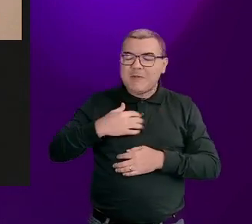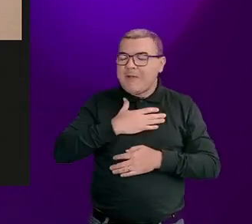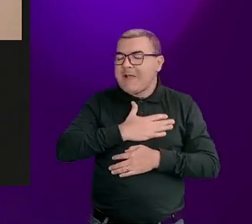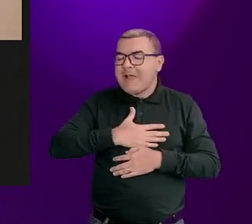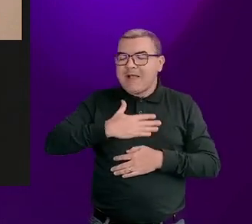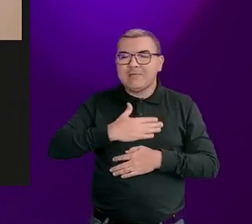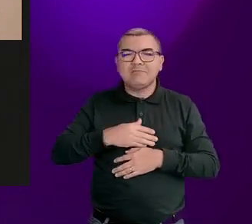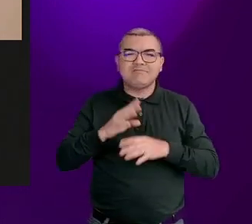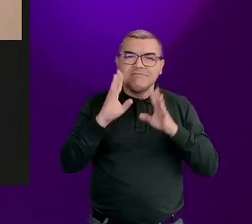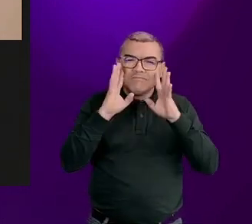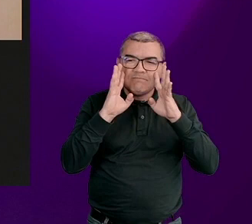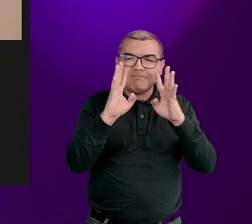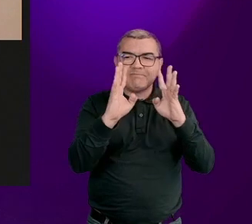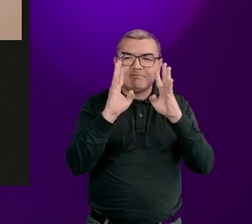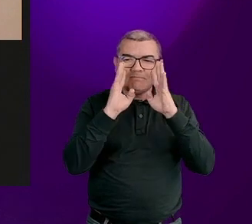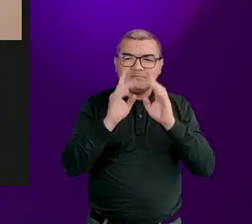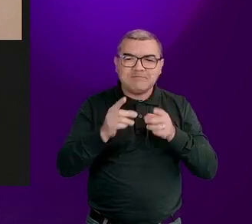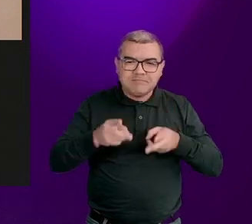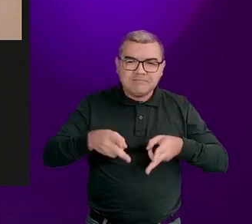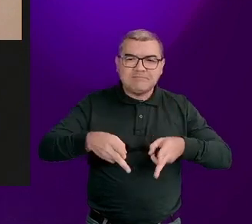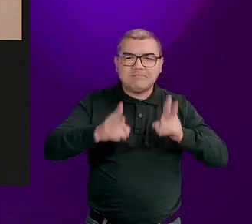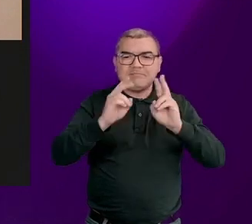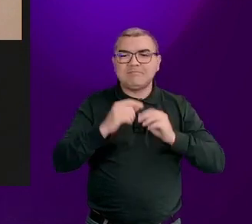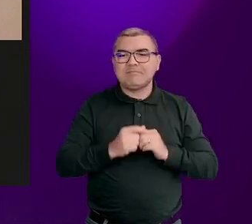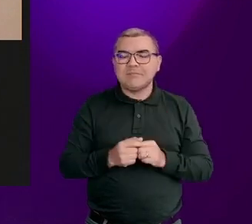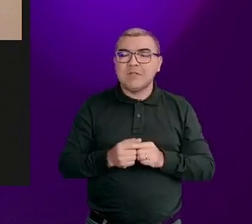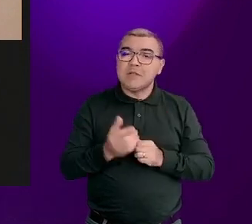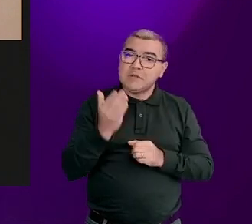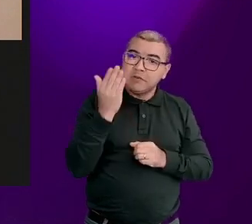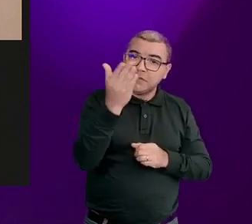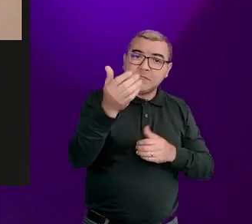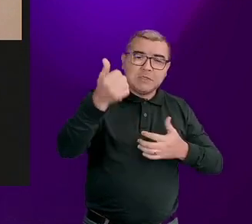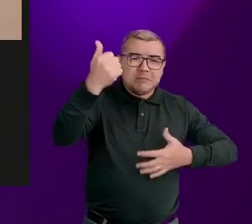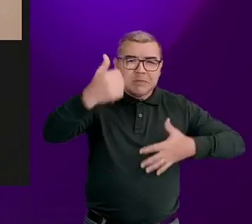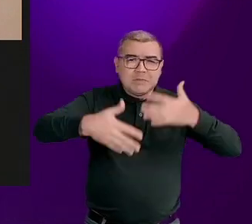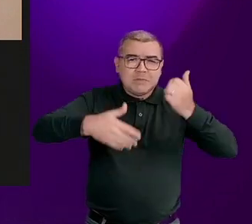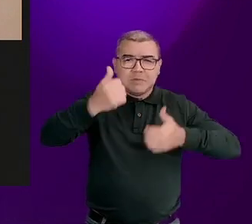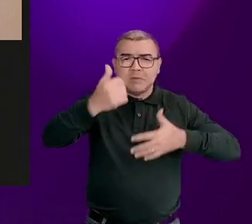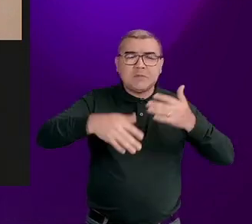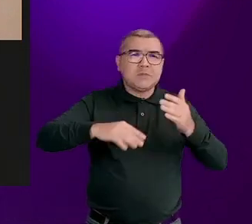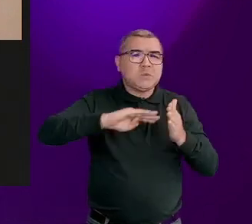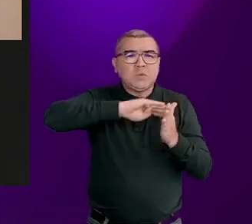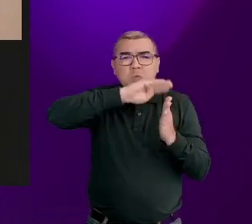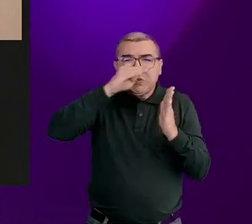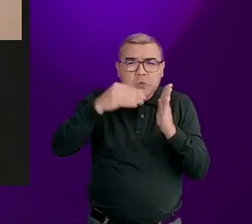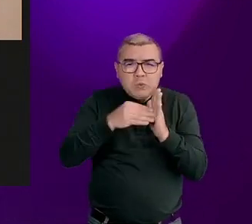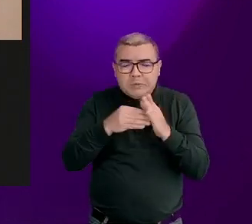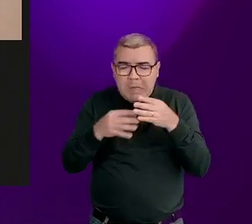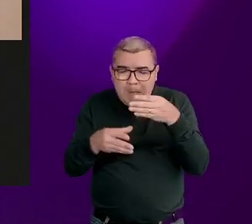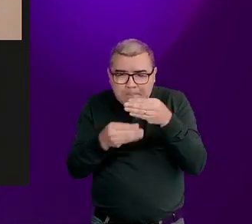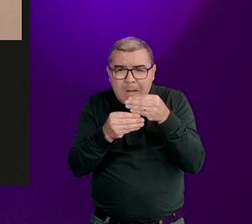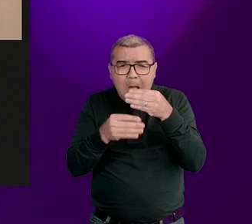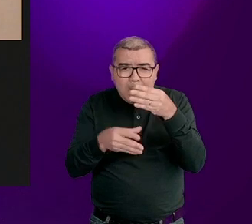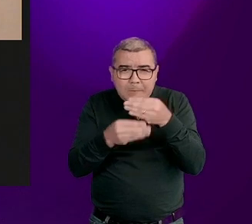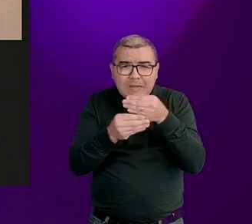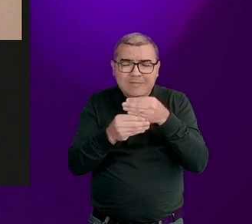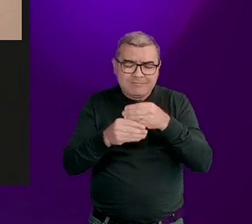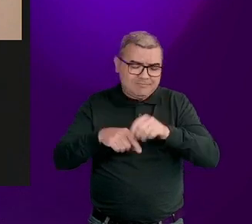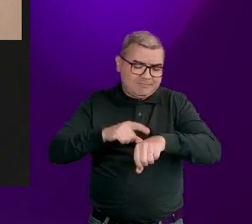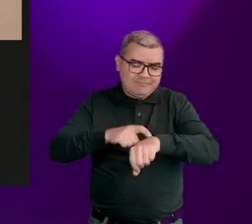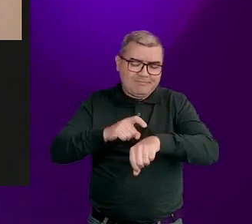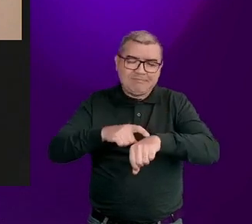te ouço. E para comentar tudo que você falou, nós precisaríamos aí de, sei